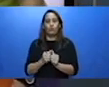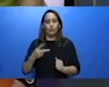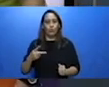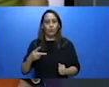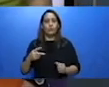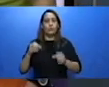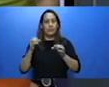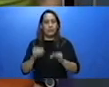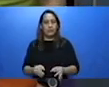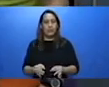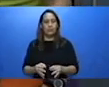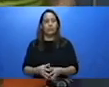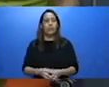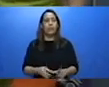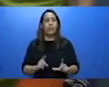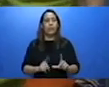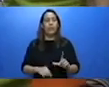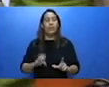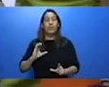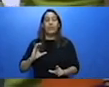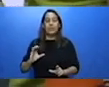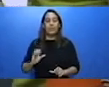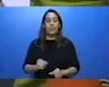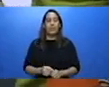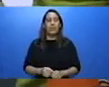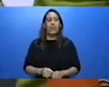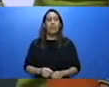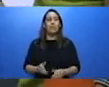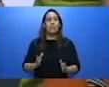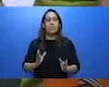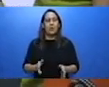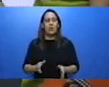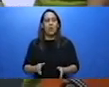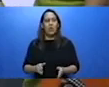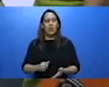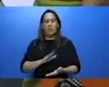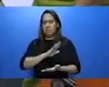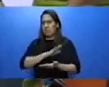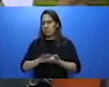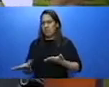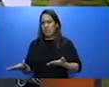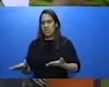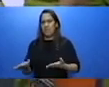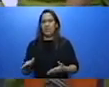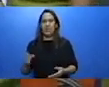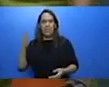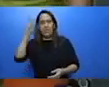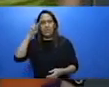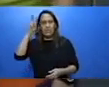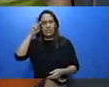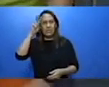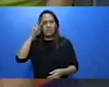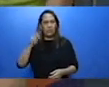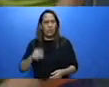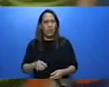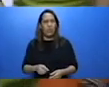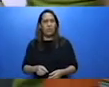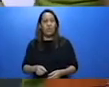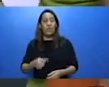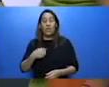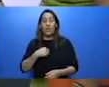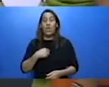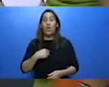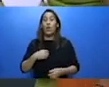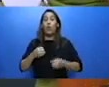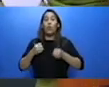C. Mas agora não vou sair da história que estou contando só por causa disso. A